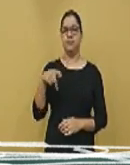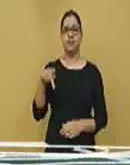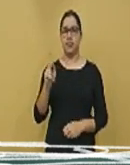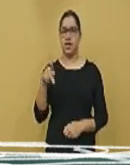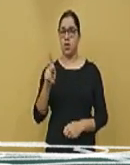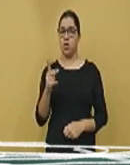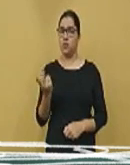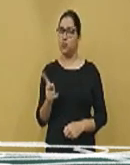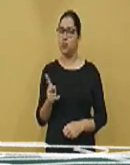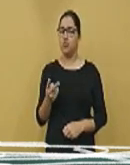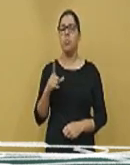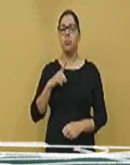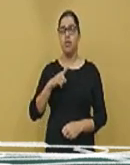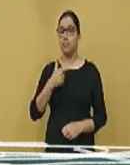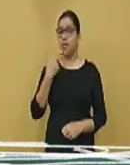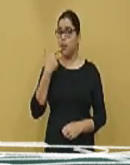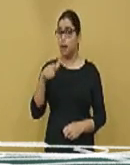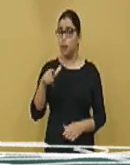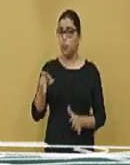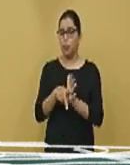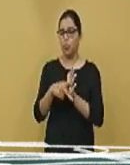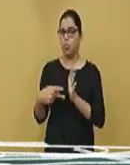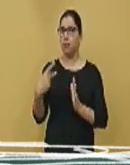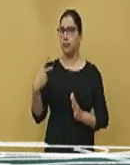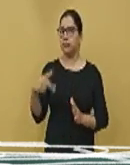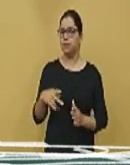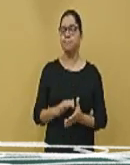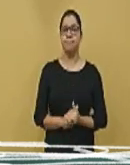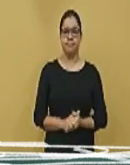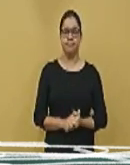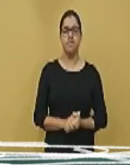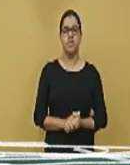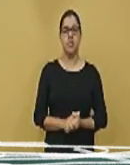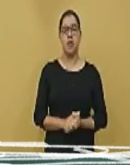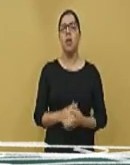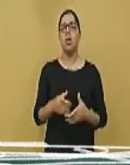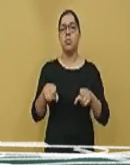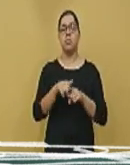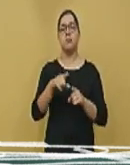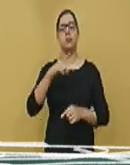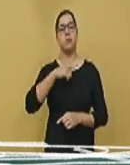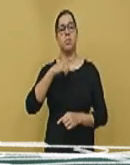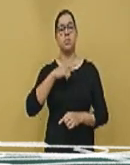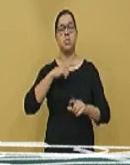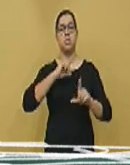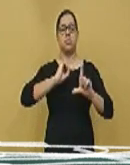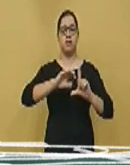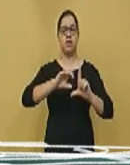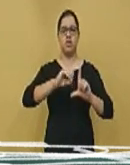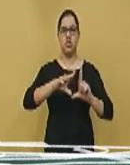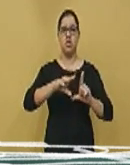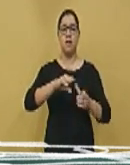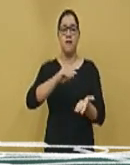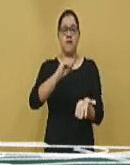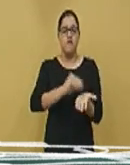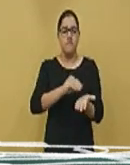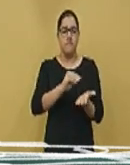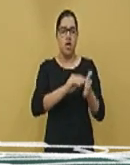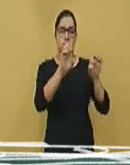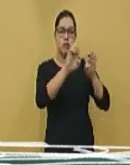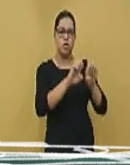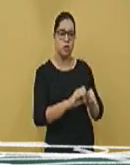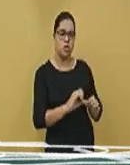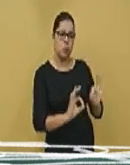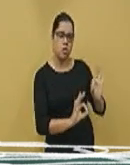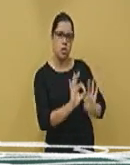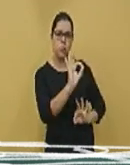tem que ser levado muito a sério. Em relação às demais licenciaturas, nós temos licenciaturas com falta de infraestrutura. O curso de educação